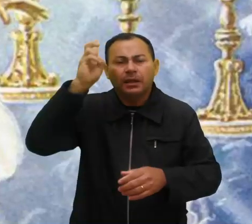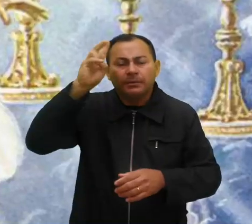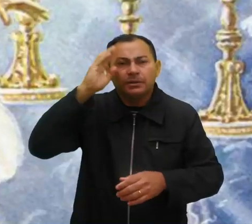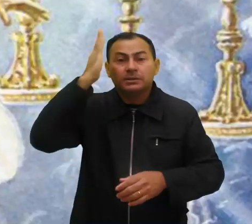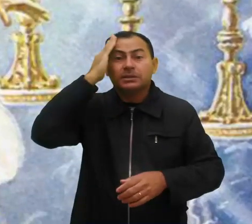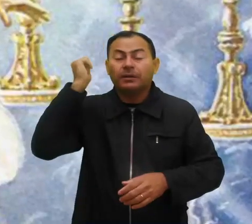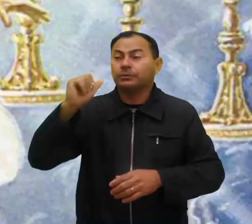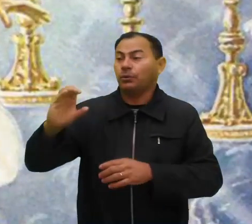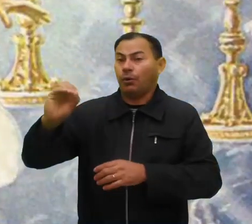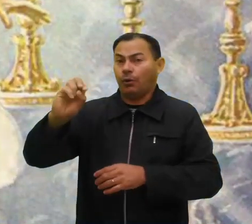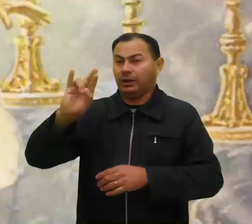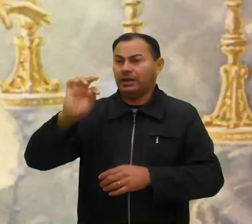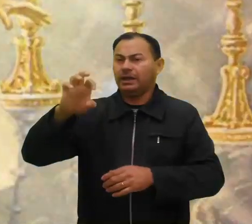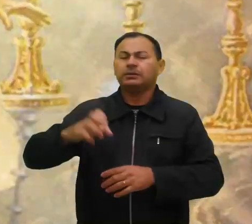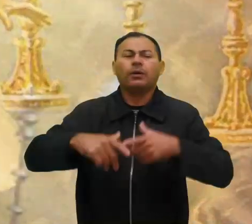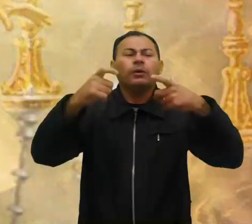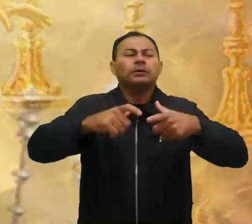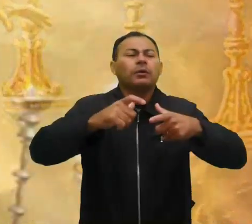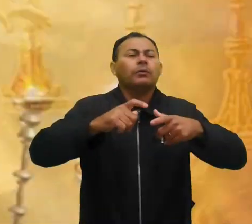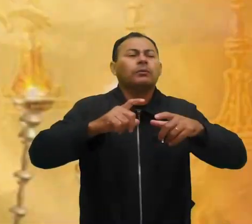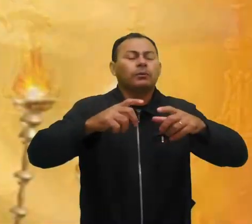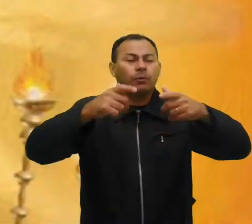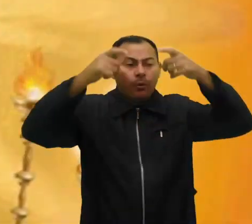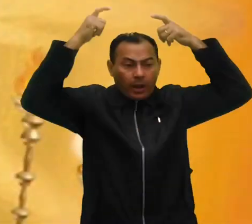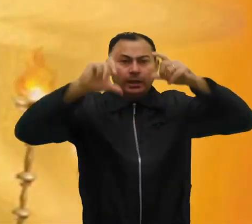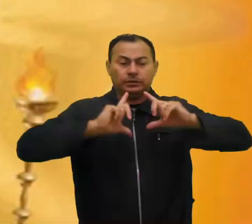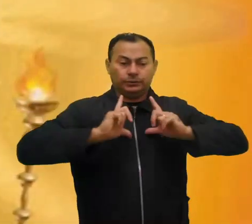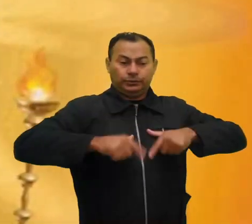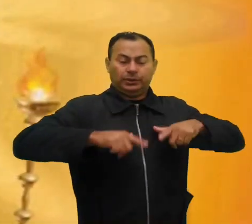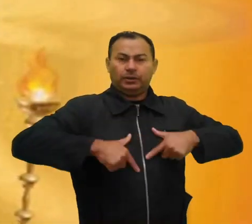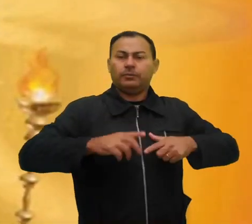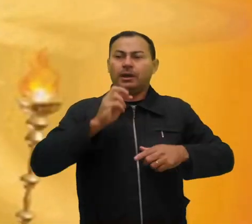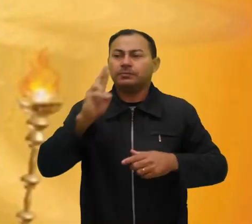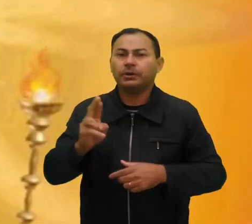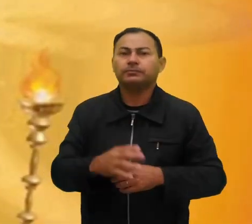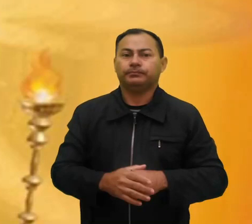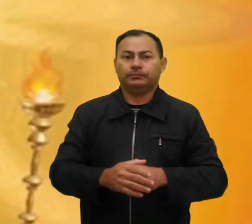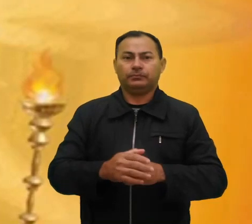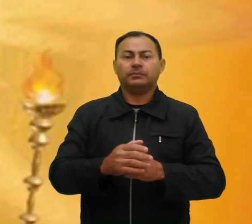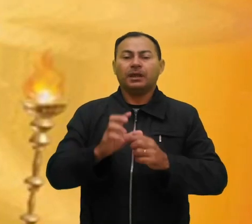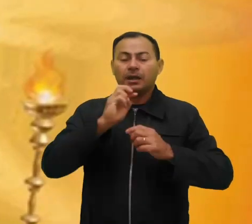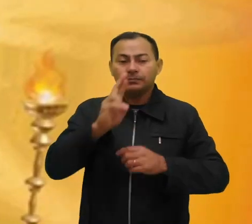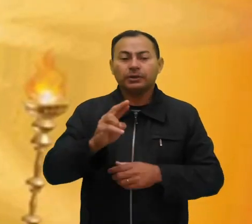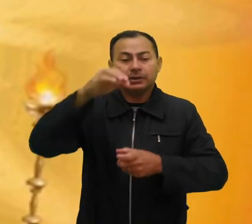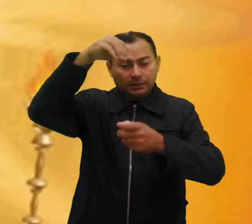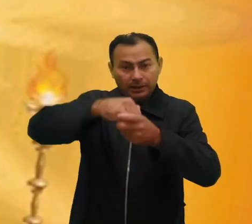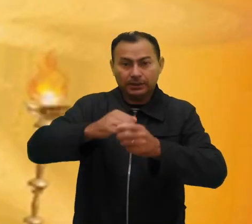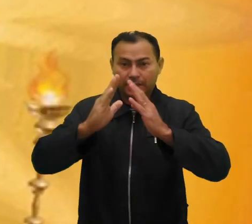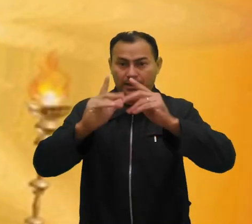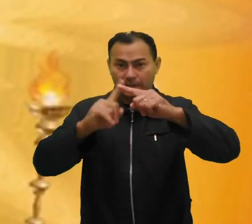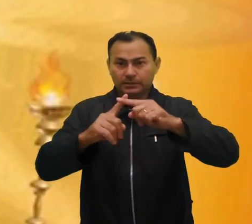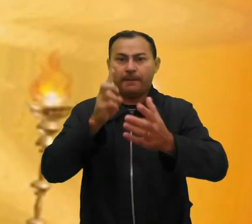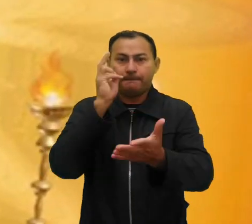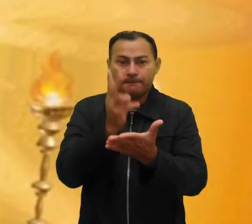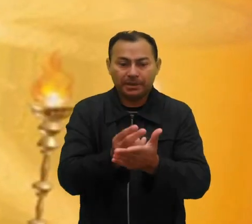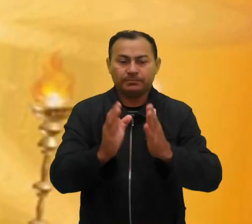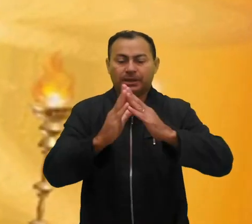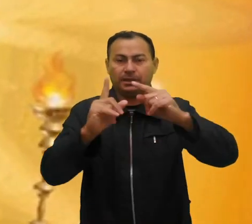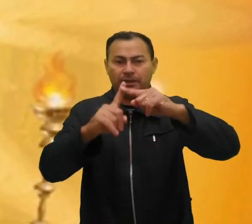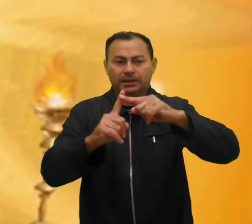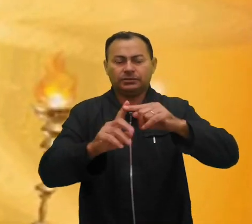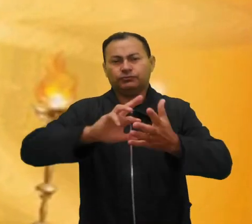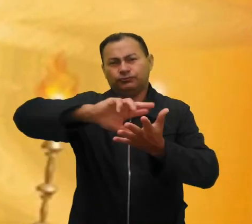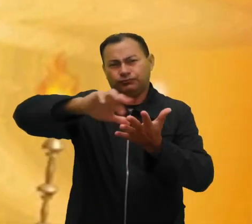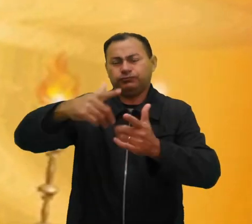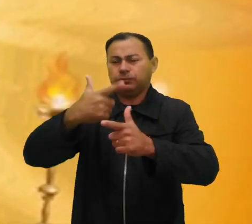esta pergunta? Onde está o rei dos judeus? A resposta é, ele está no meio das igrejas. Apesar dessas igrejas